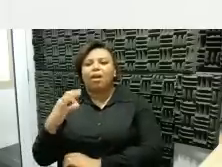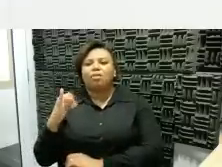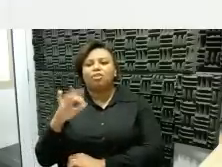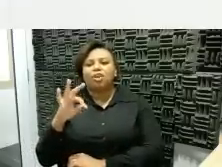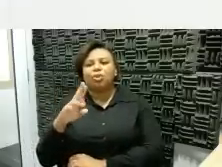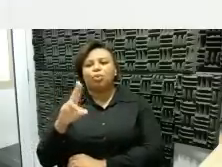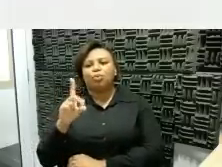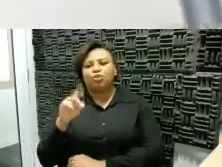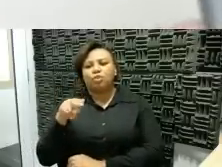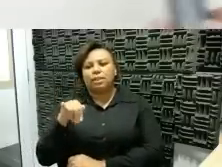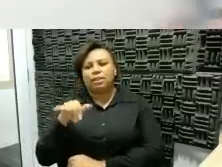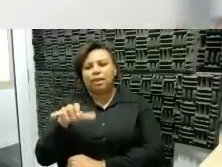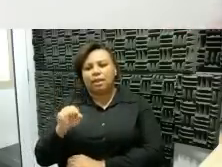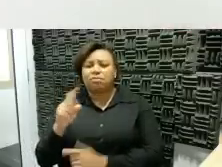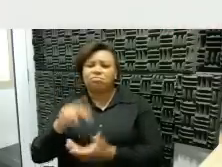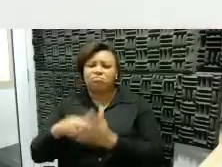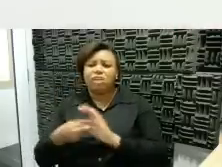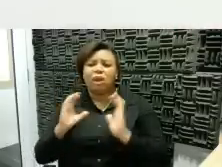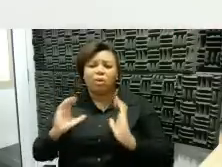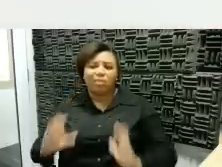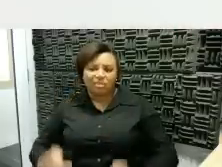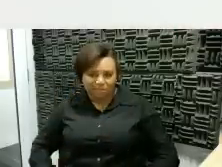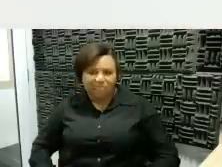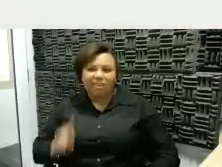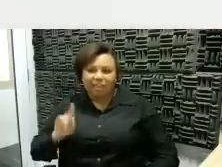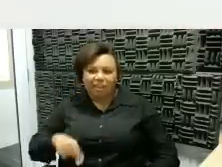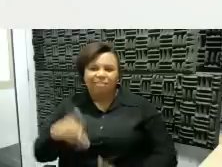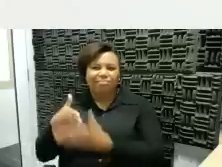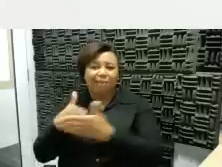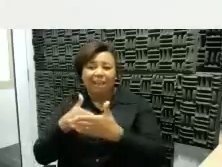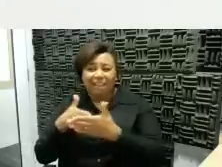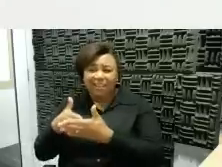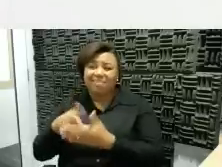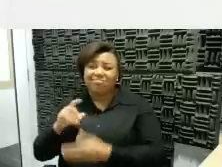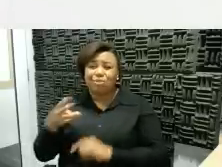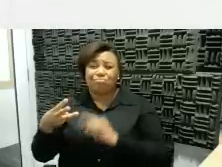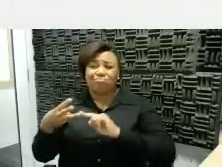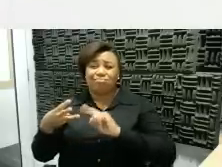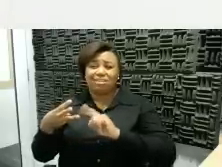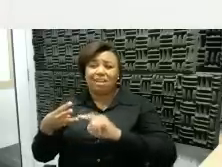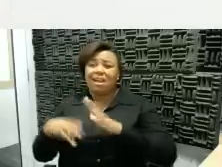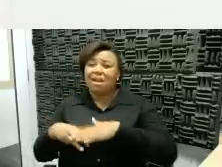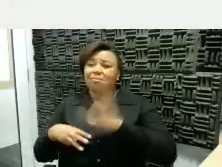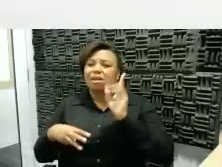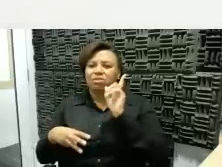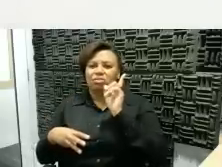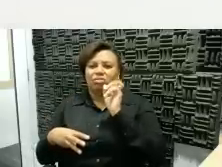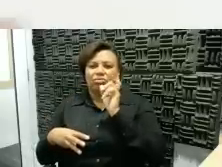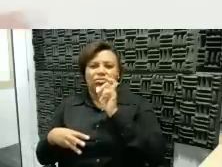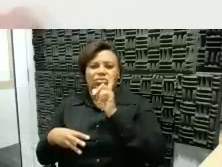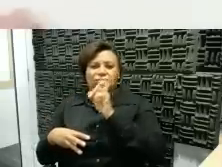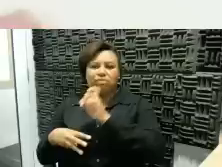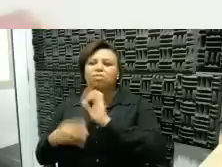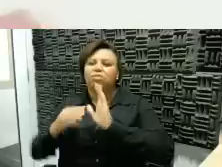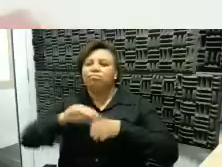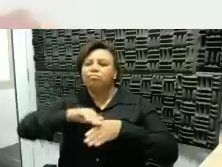do nosso comportamento que Essas barreiras são as mais difíceis de serem ã removidas né digamos assim mas